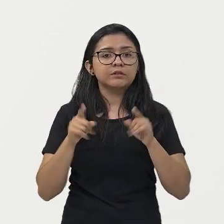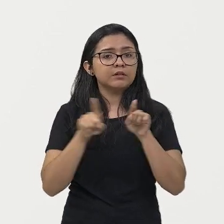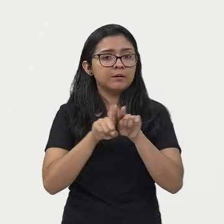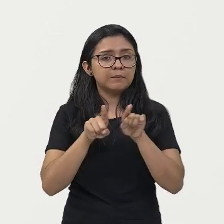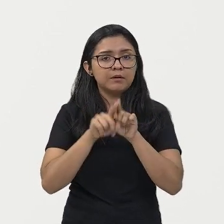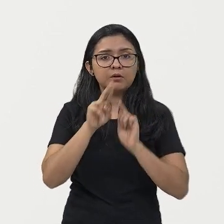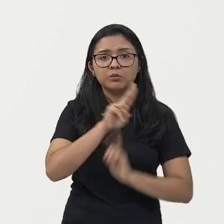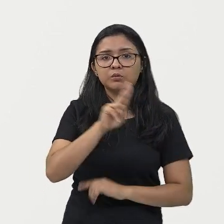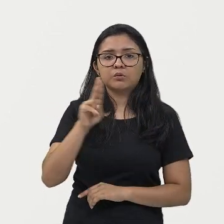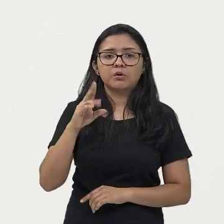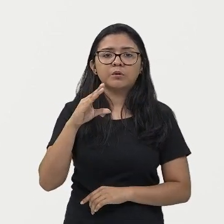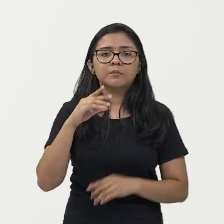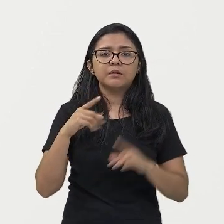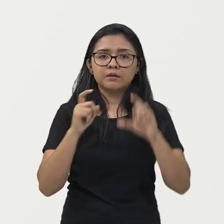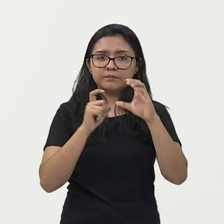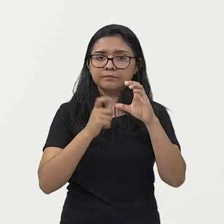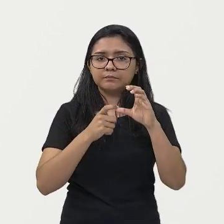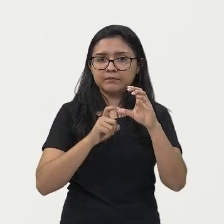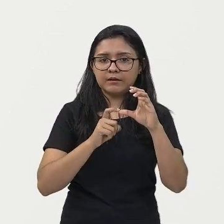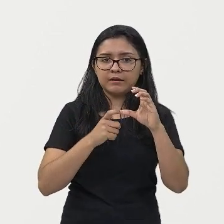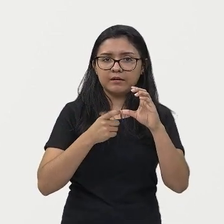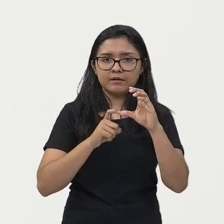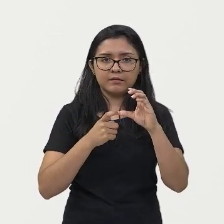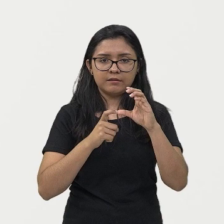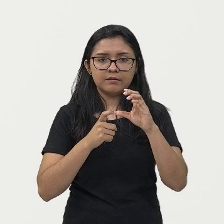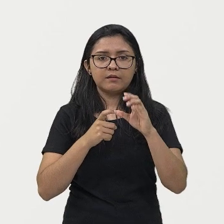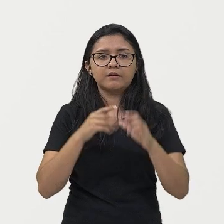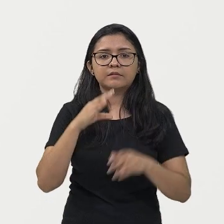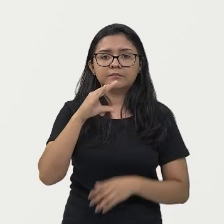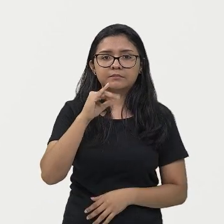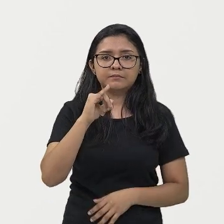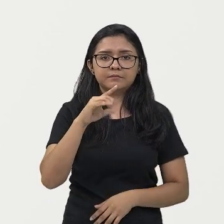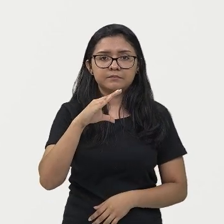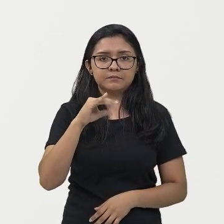de cadeia cíclica.